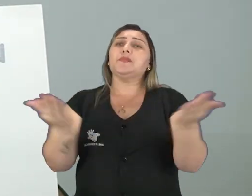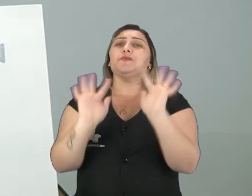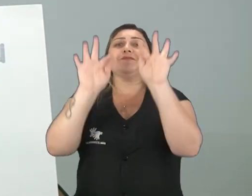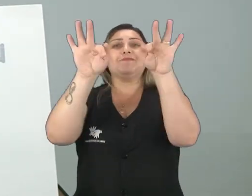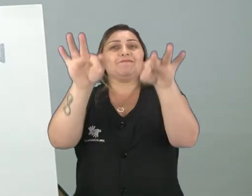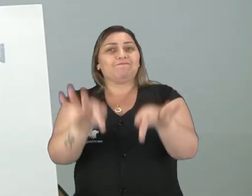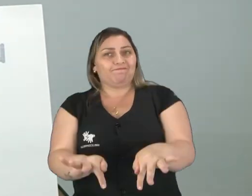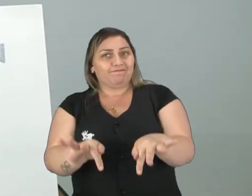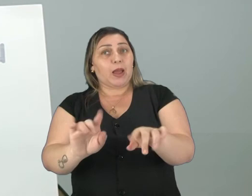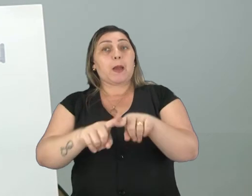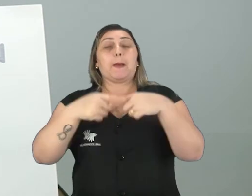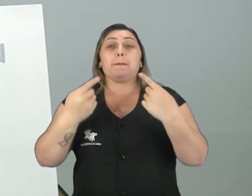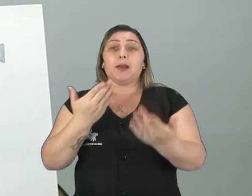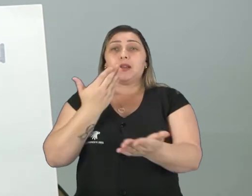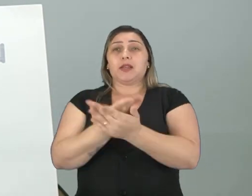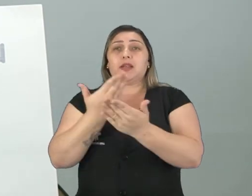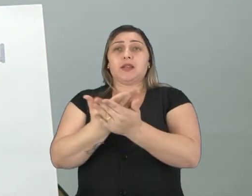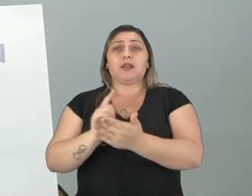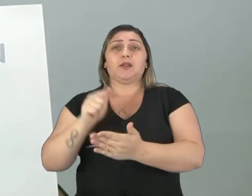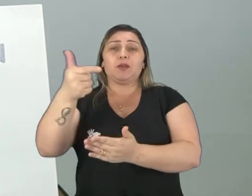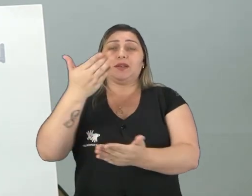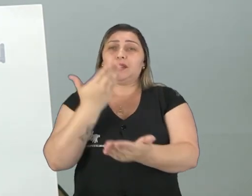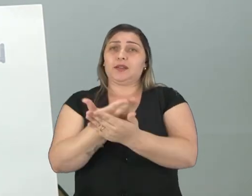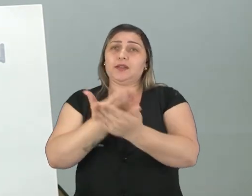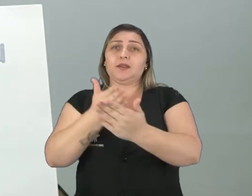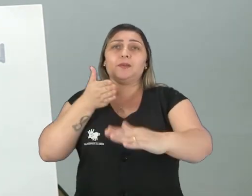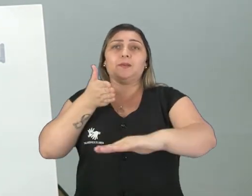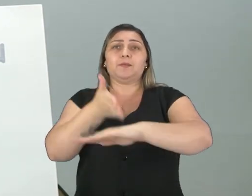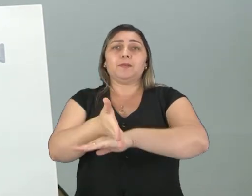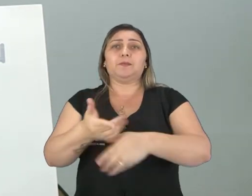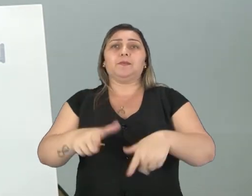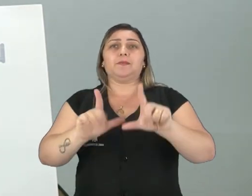chegou ao fim, mas para essa e outras aulas,